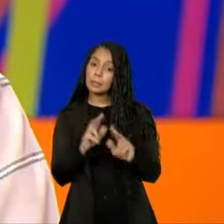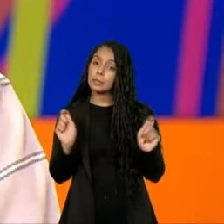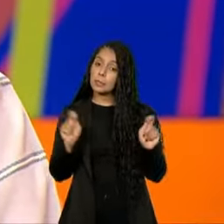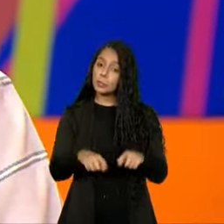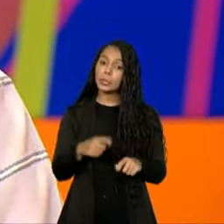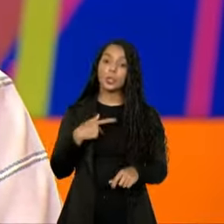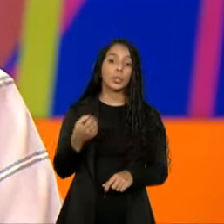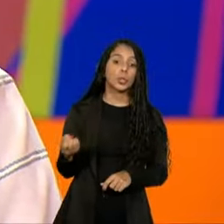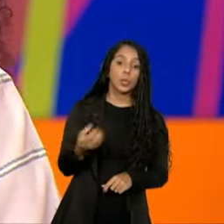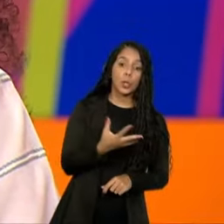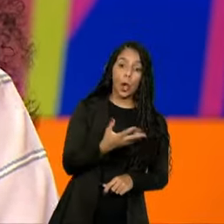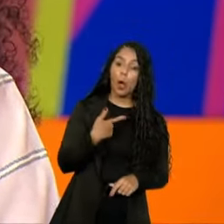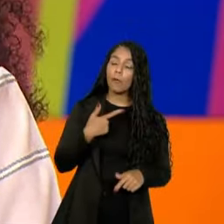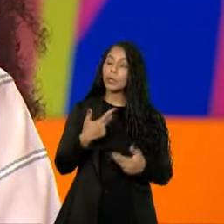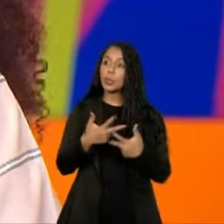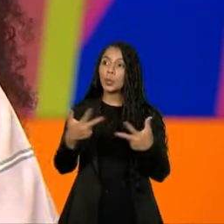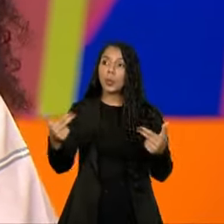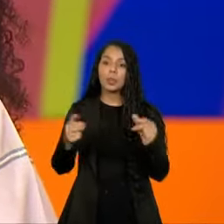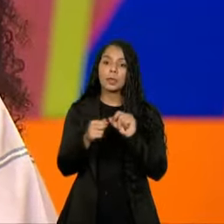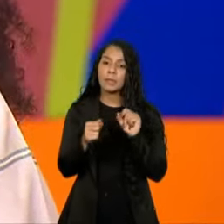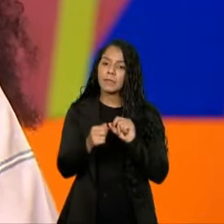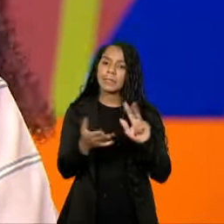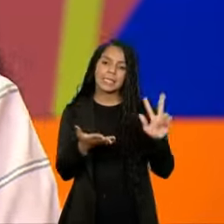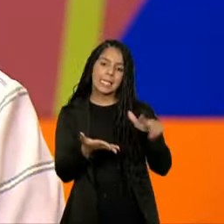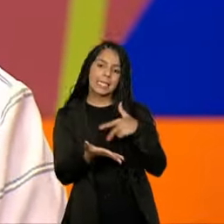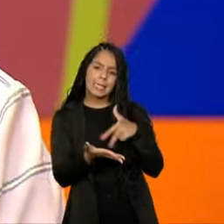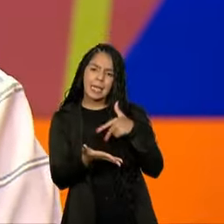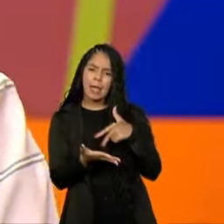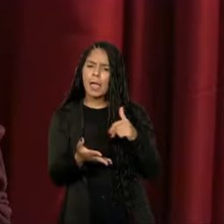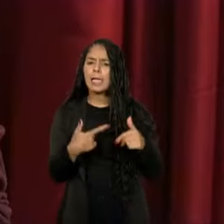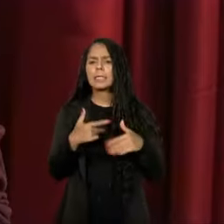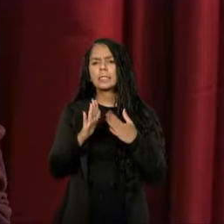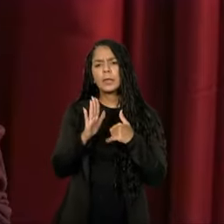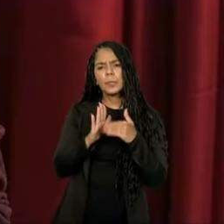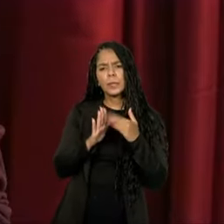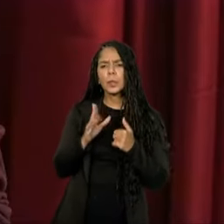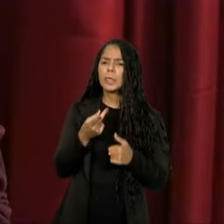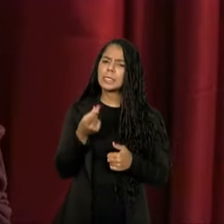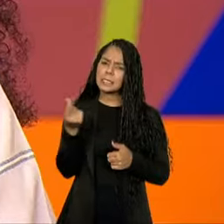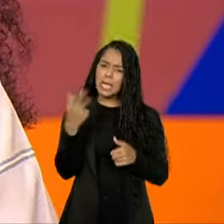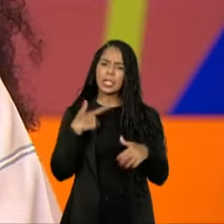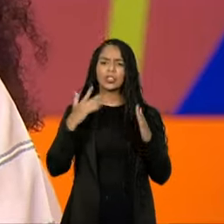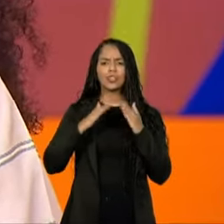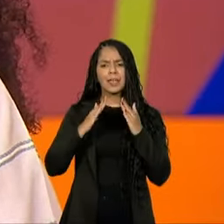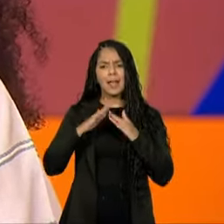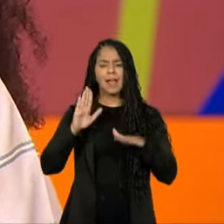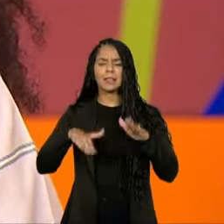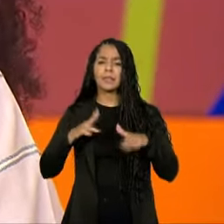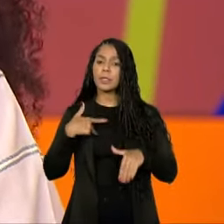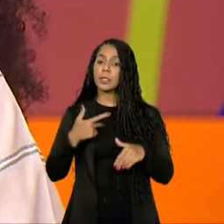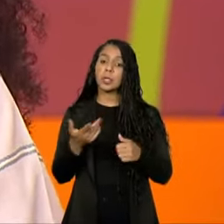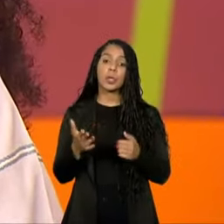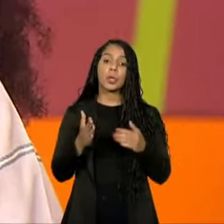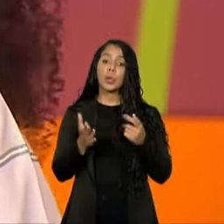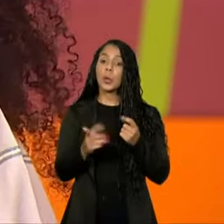novas atividades, como dança, pintura, sair de casa mais vezes, sabe? Encontrar algum caminho de vida, alguma